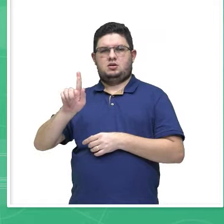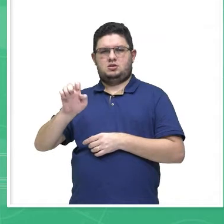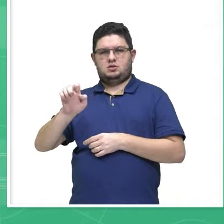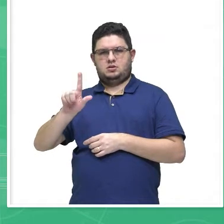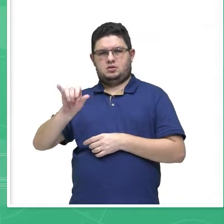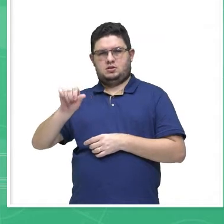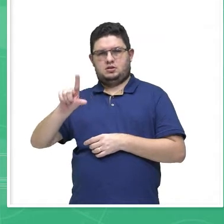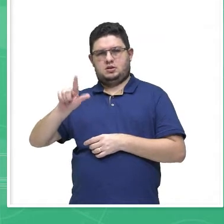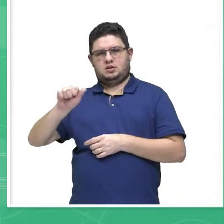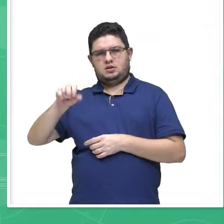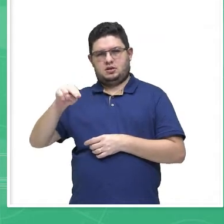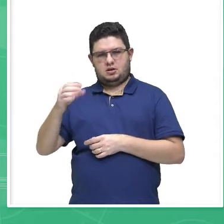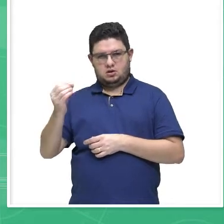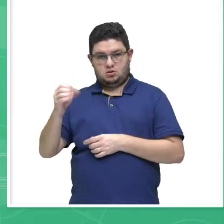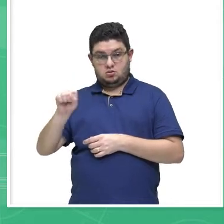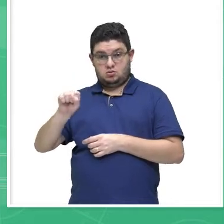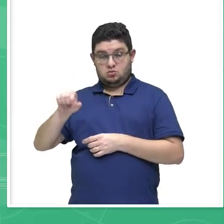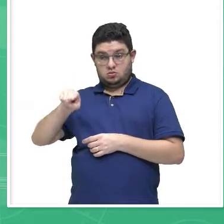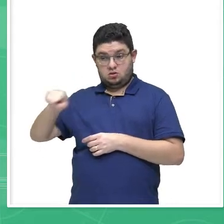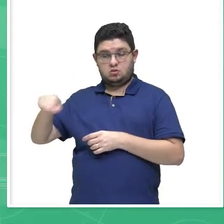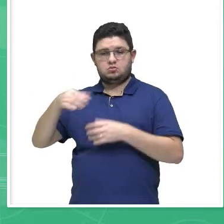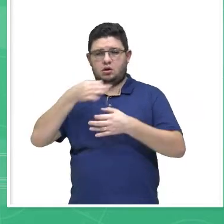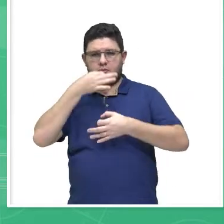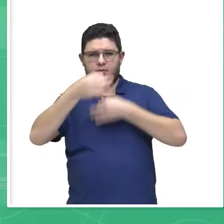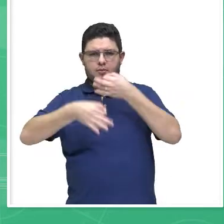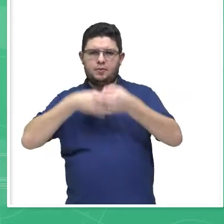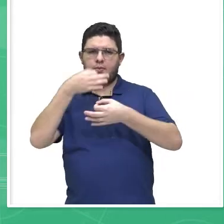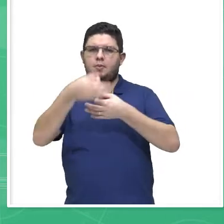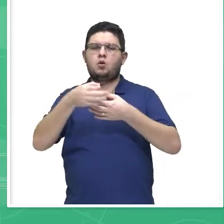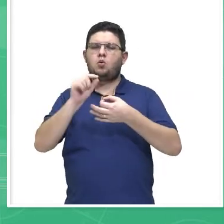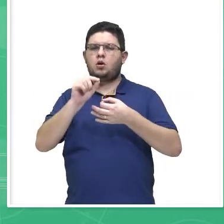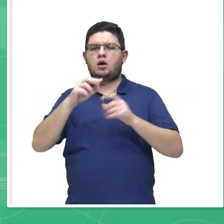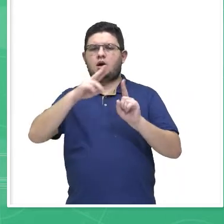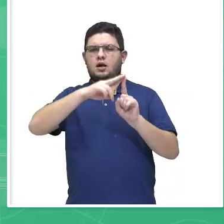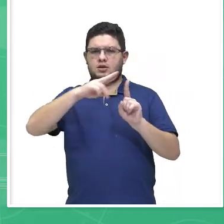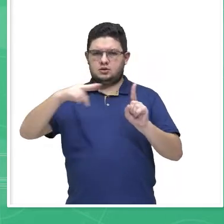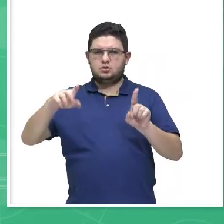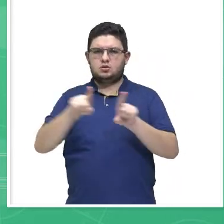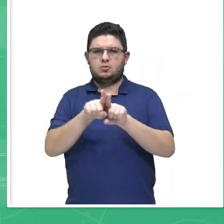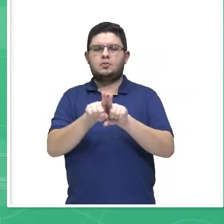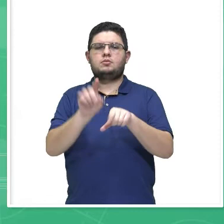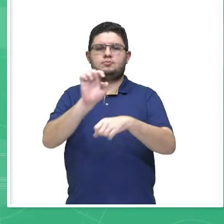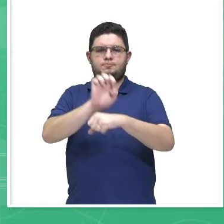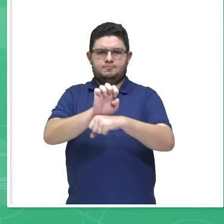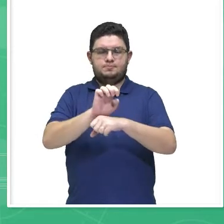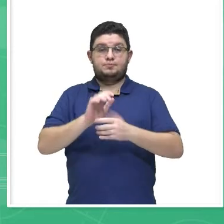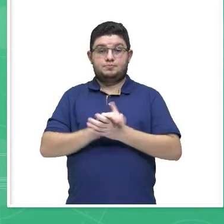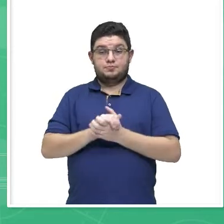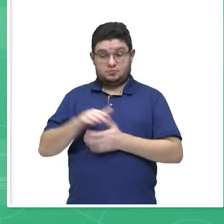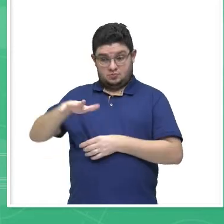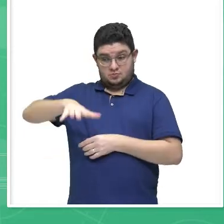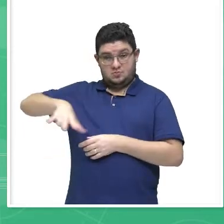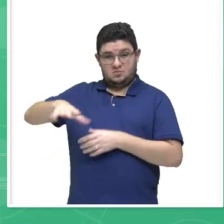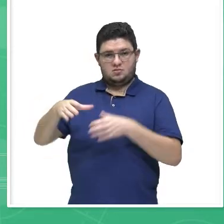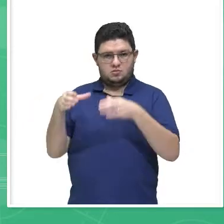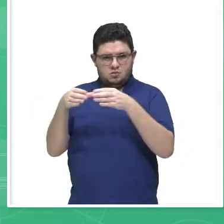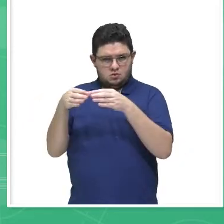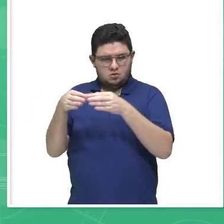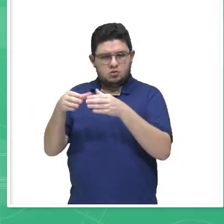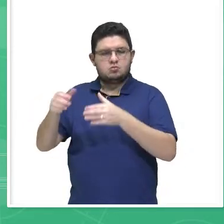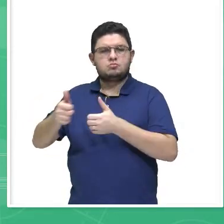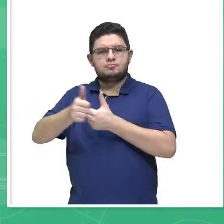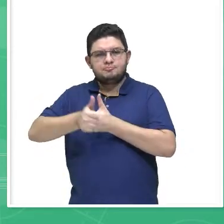especialmente a religião e o Estado. Jovens hegelianos eram assim chamados porque